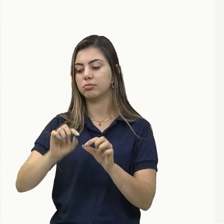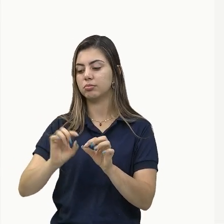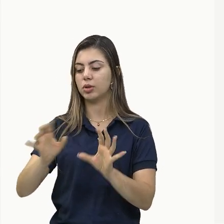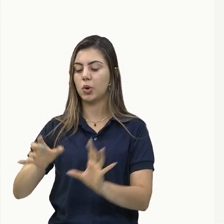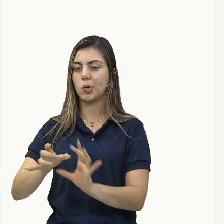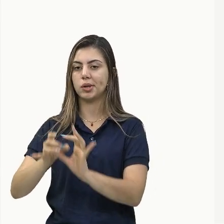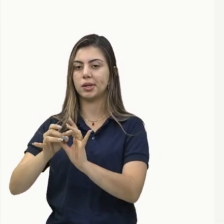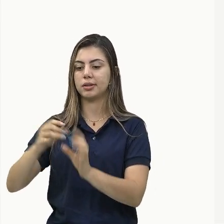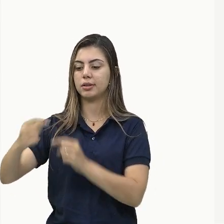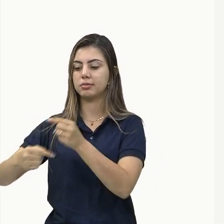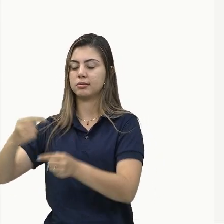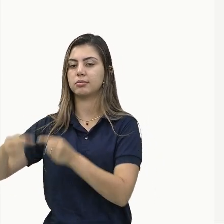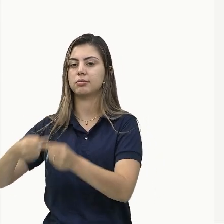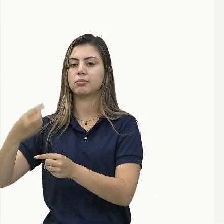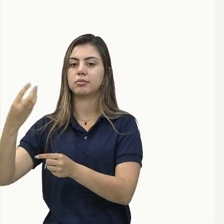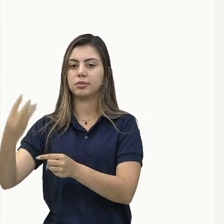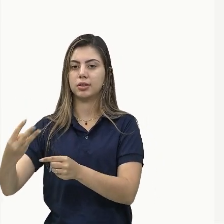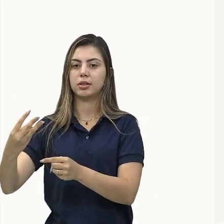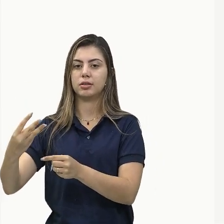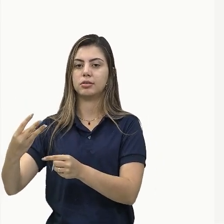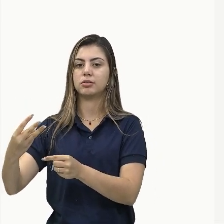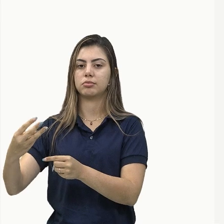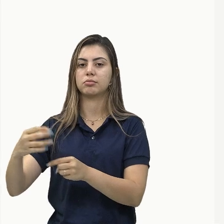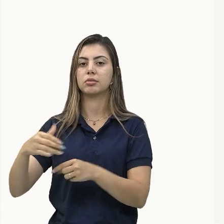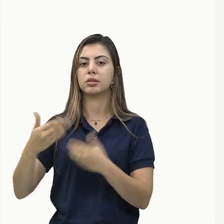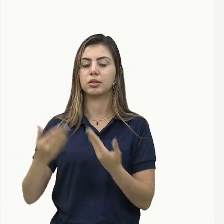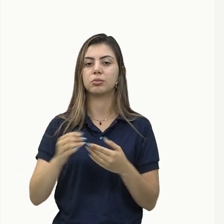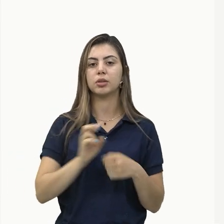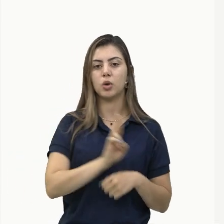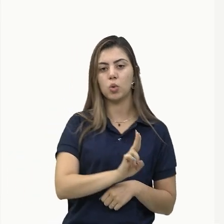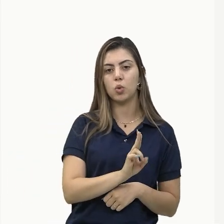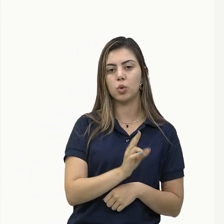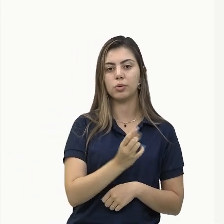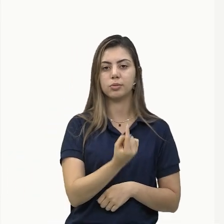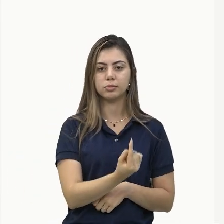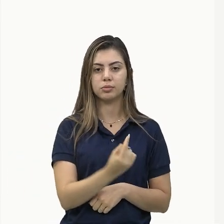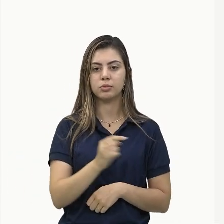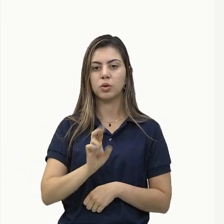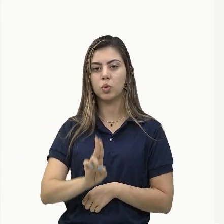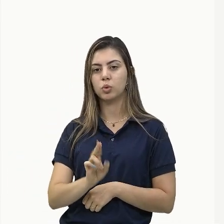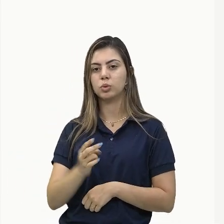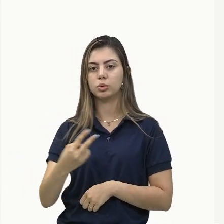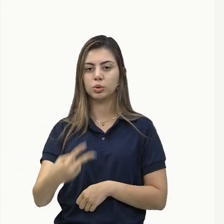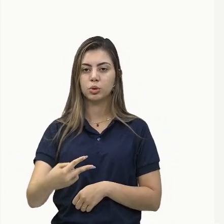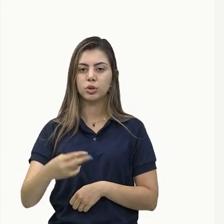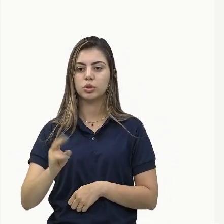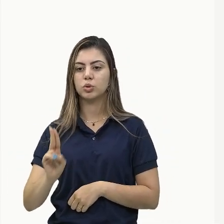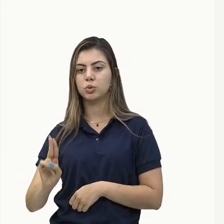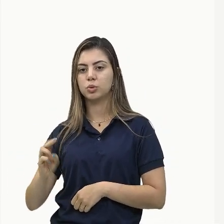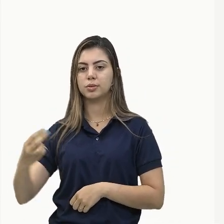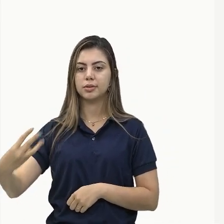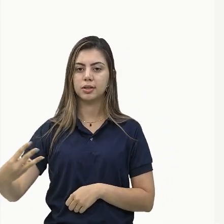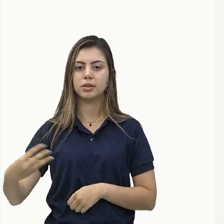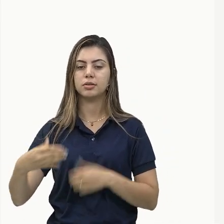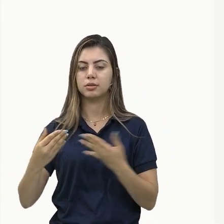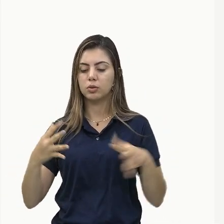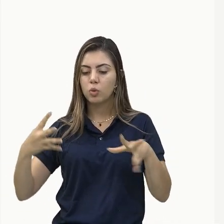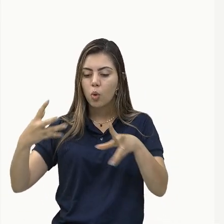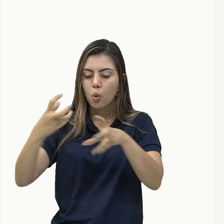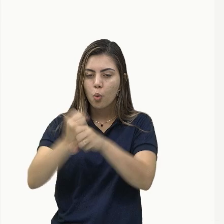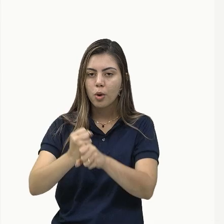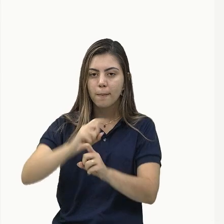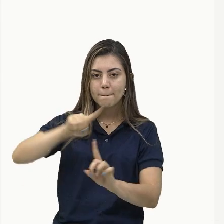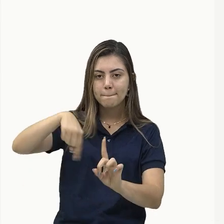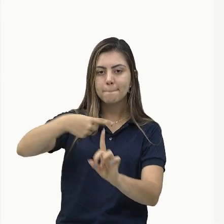ligado ao resistor 3 a gente chama de U3. Somando essas três diferenças de potencial, dá a diferença de potencial total